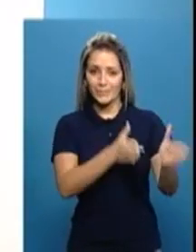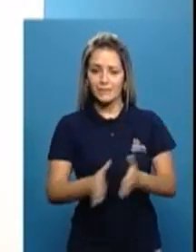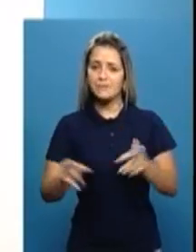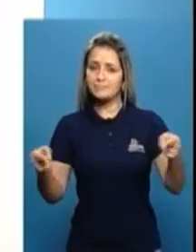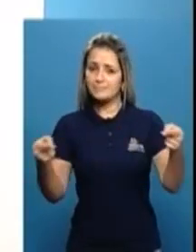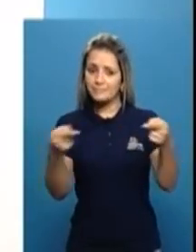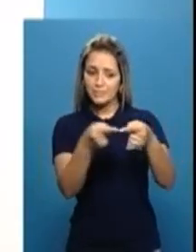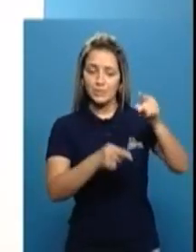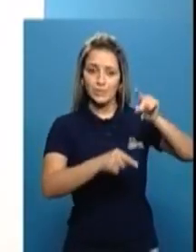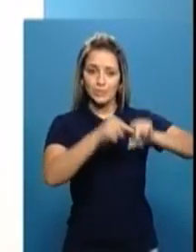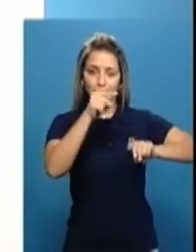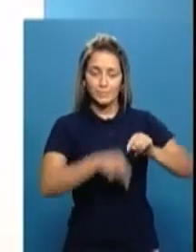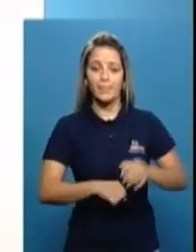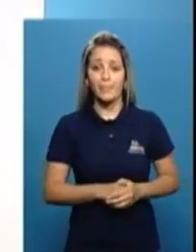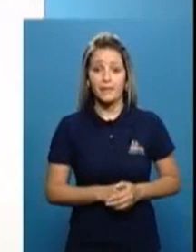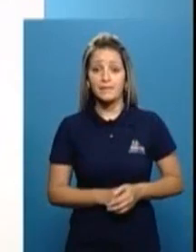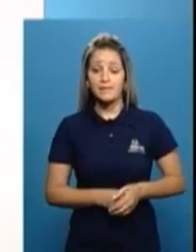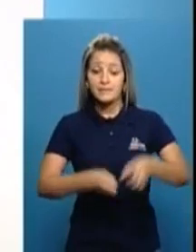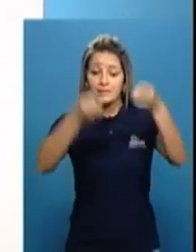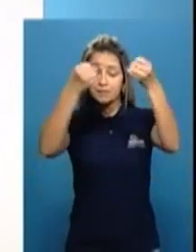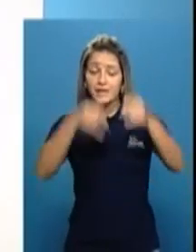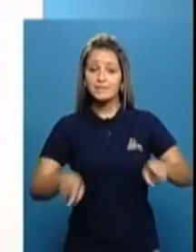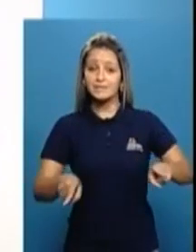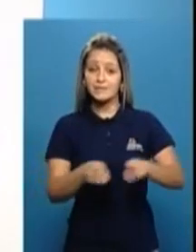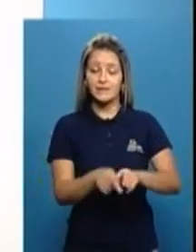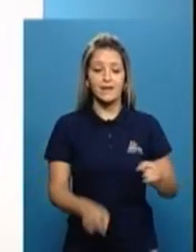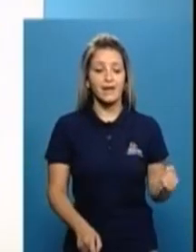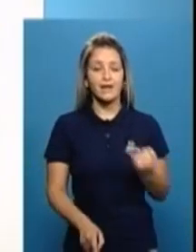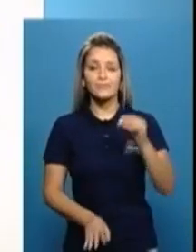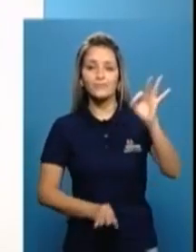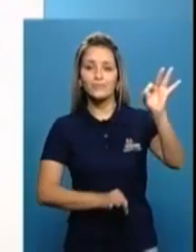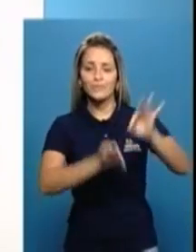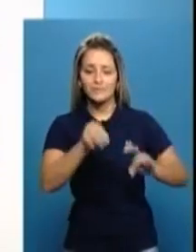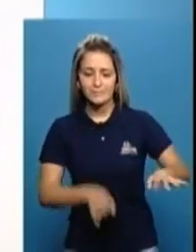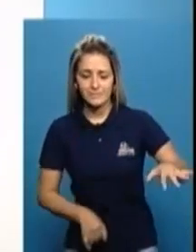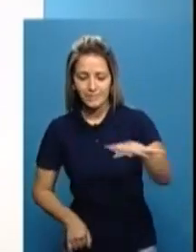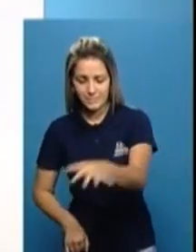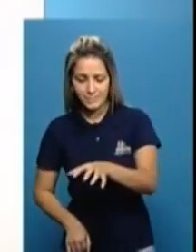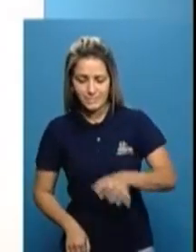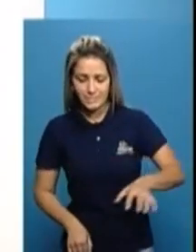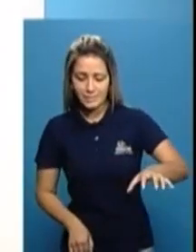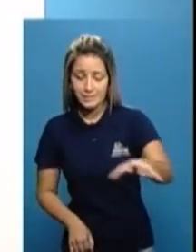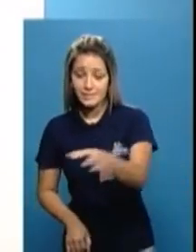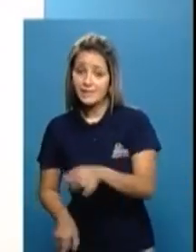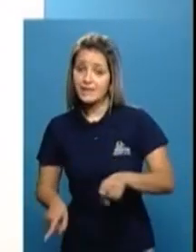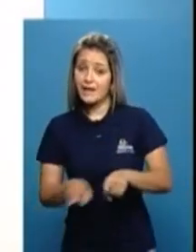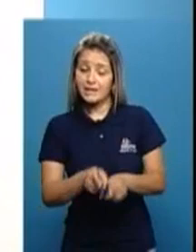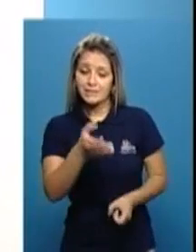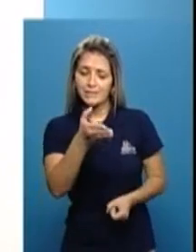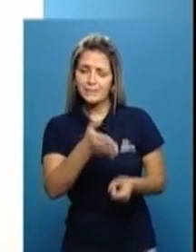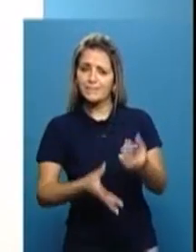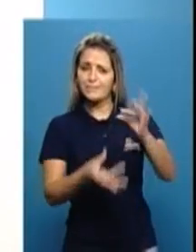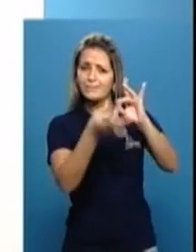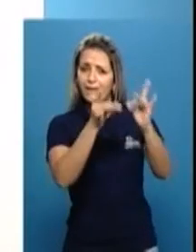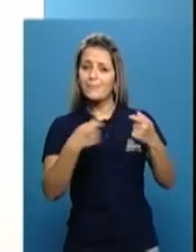adequado. Depois nós falamos da importância de se elaborar bem um layout e que vários fatores devem ser